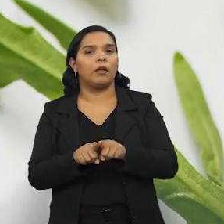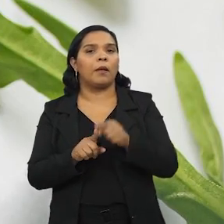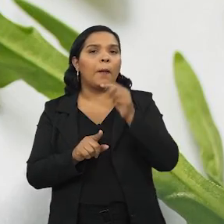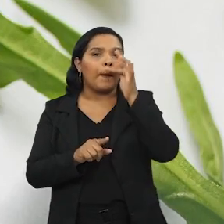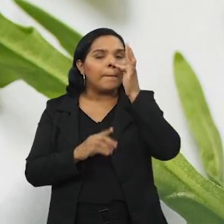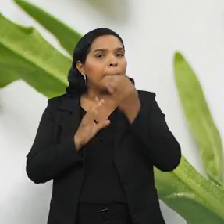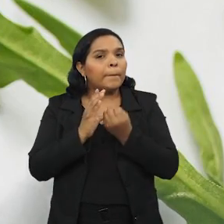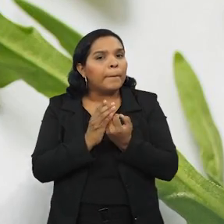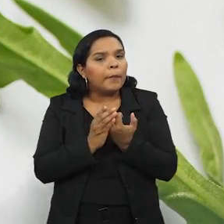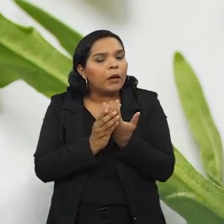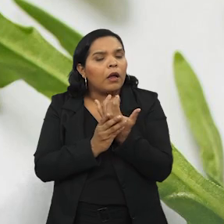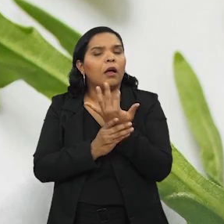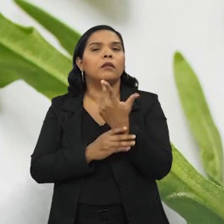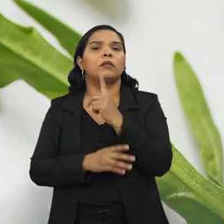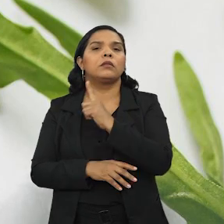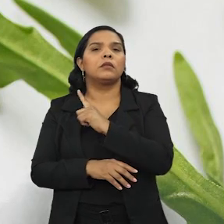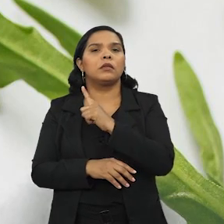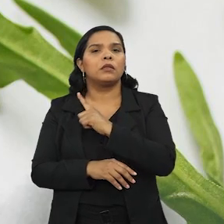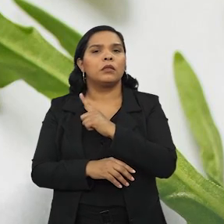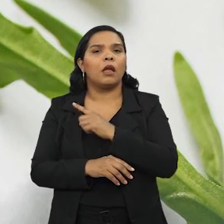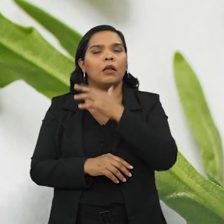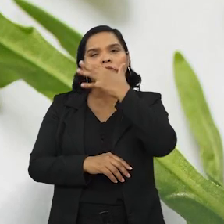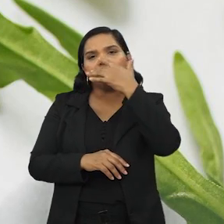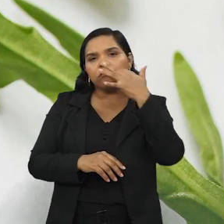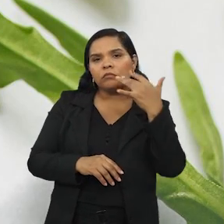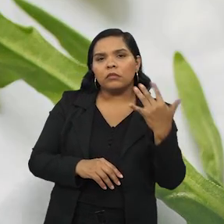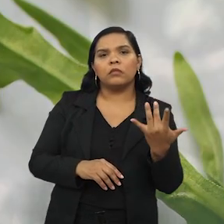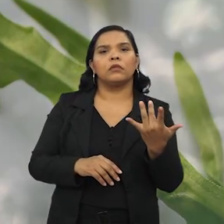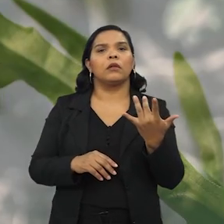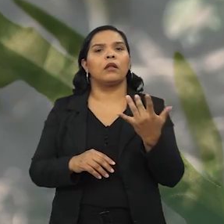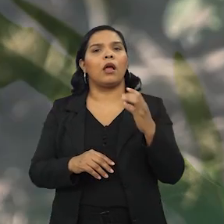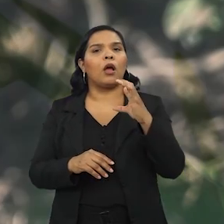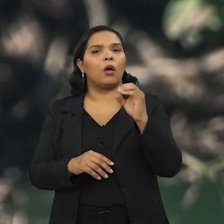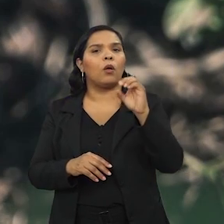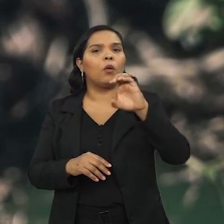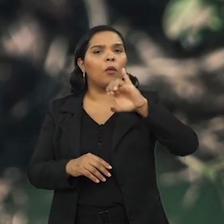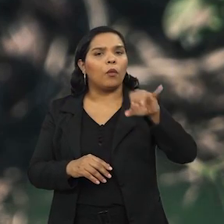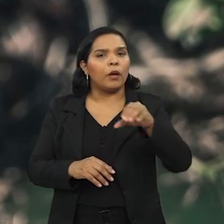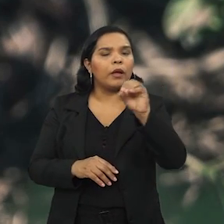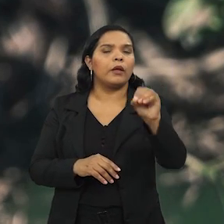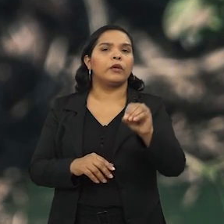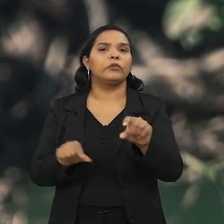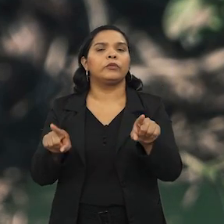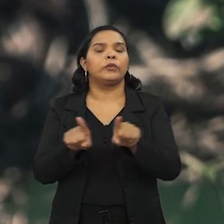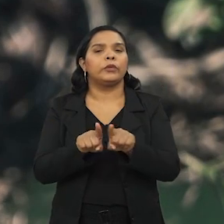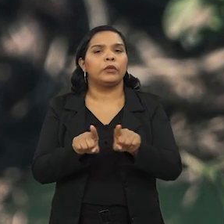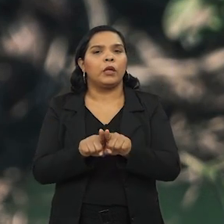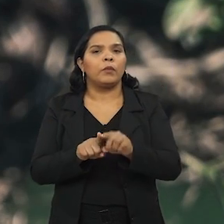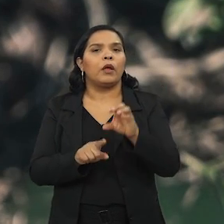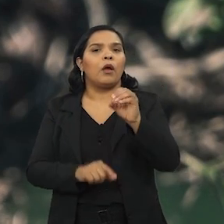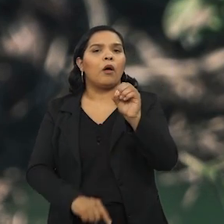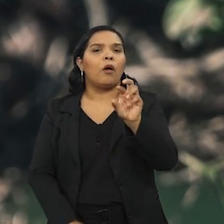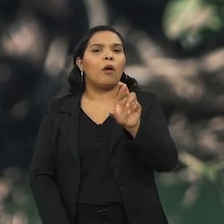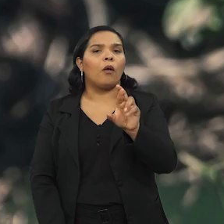plantas também que têm aromáticas, como poejo,